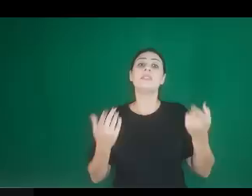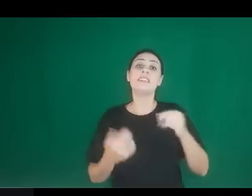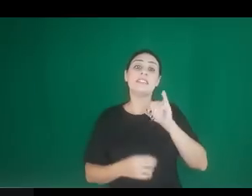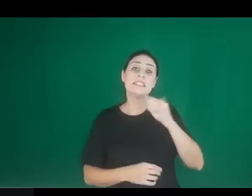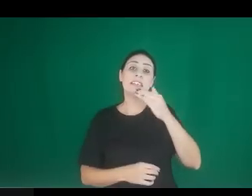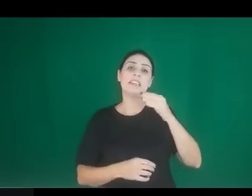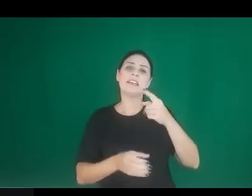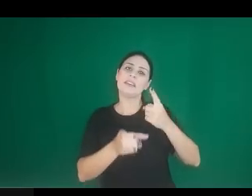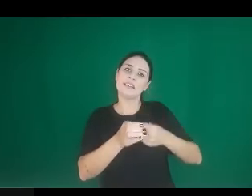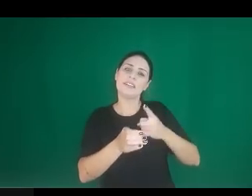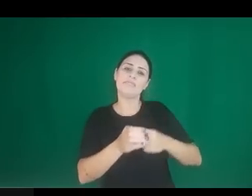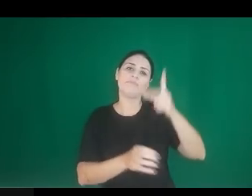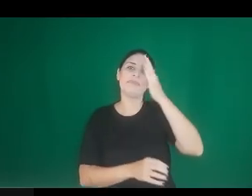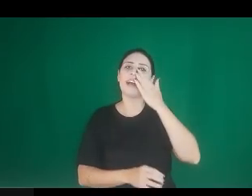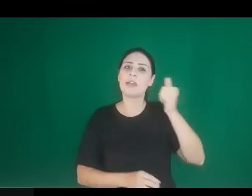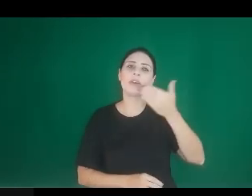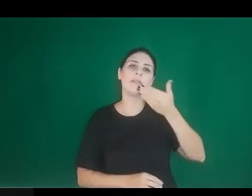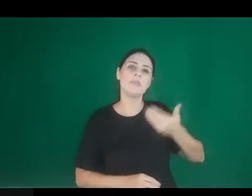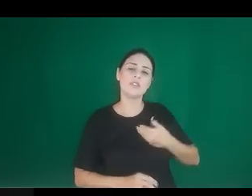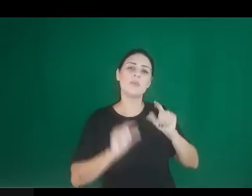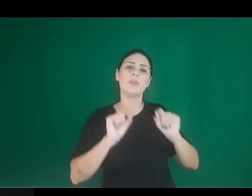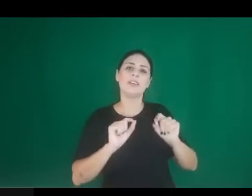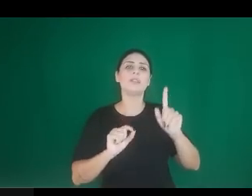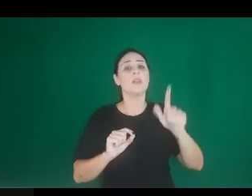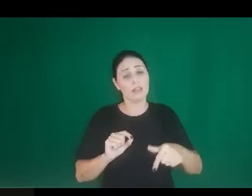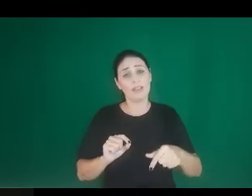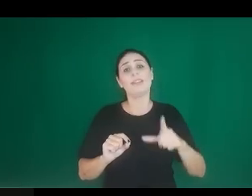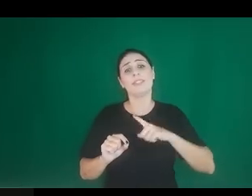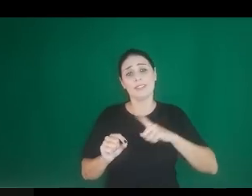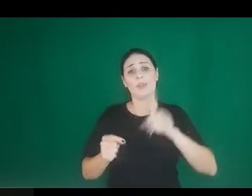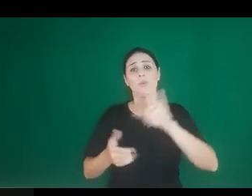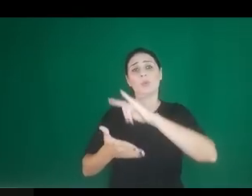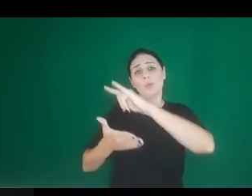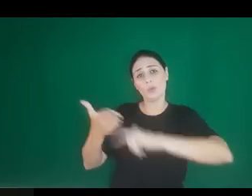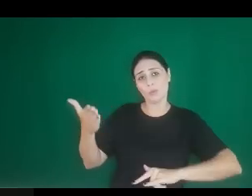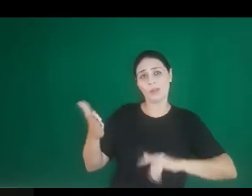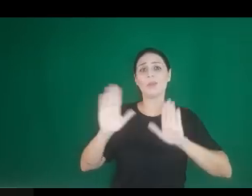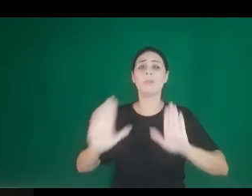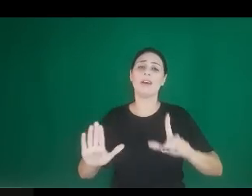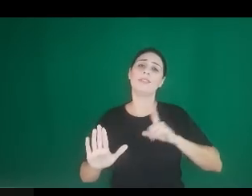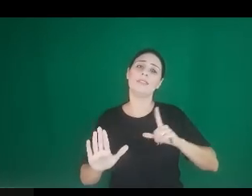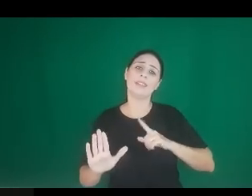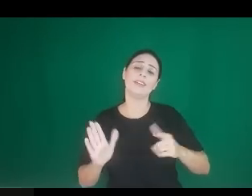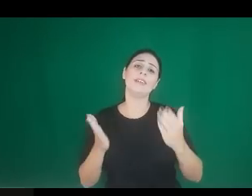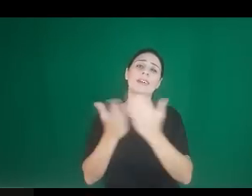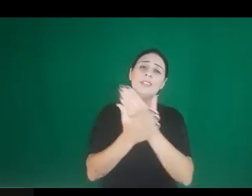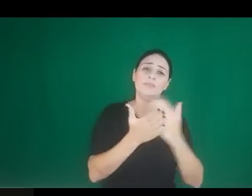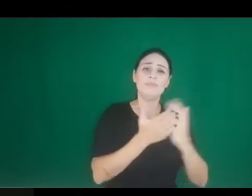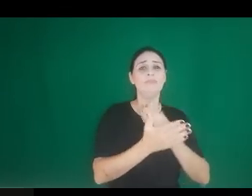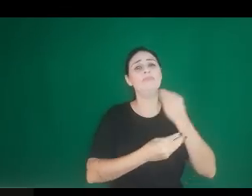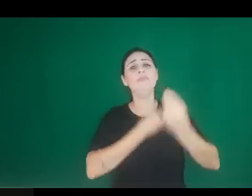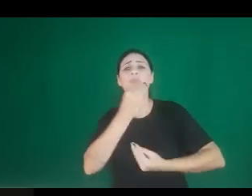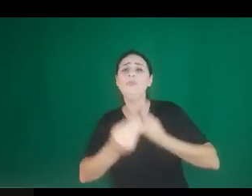o título, quando o município pediu essa fala, buscando isso, quer dizer, nós temos um documento aí, mas aí a gente tem as questões